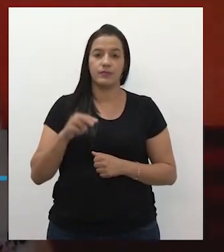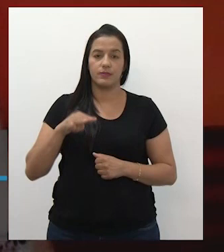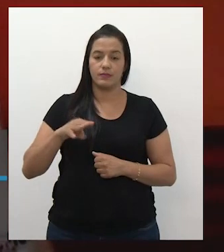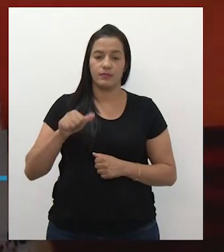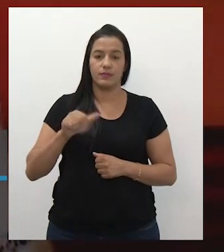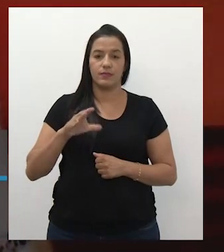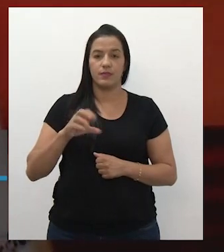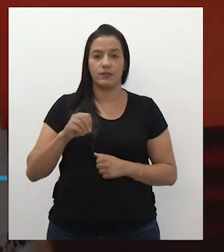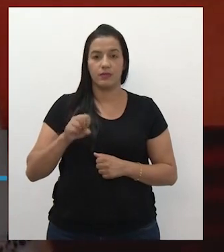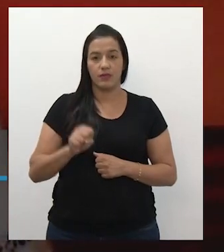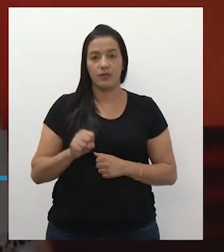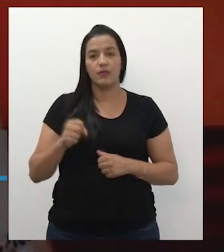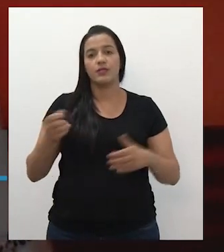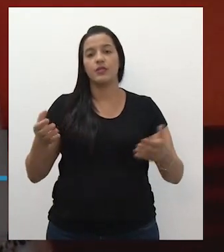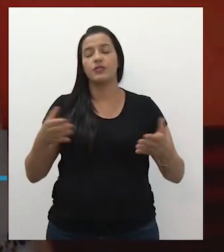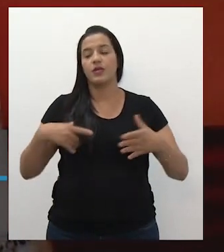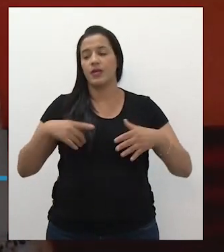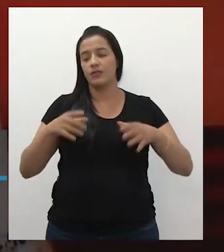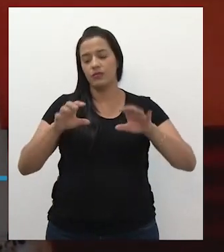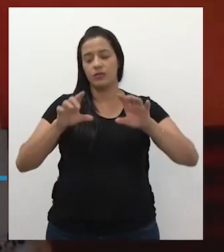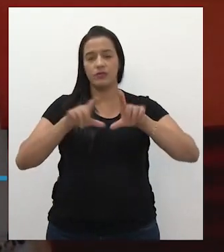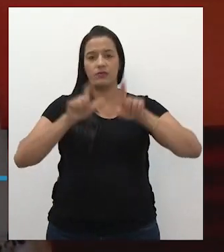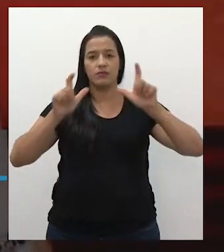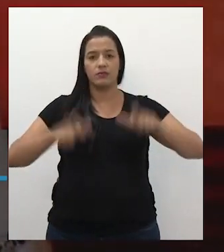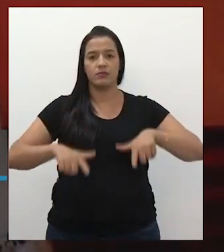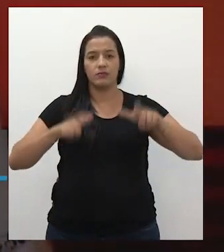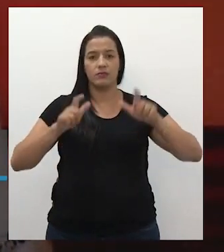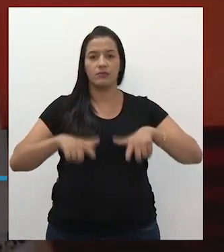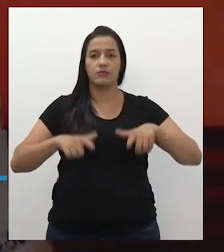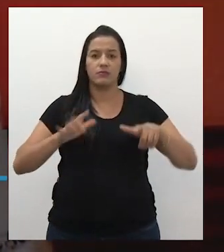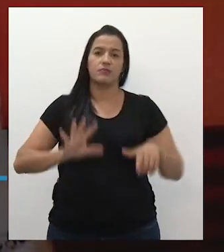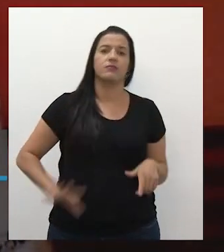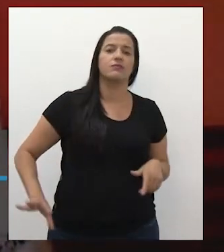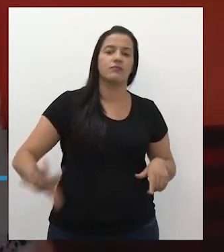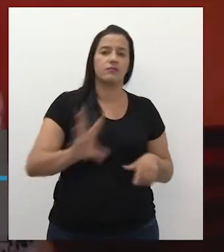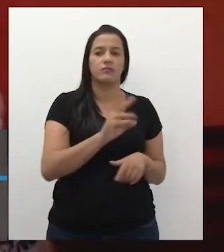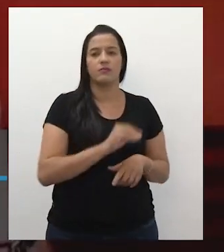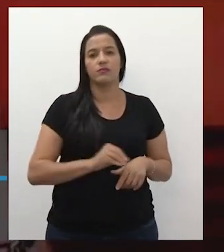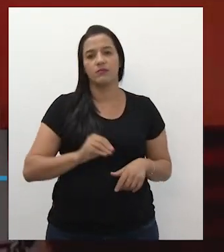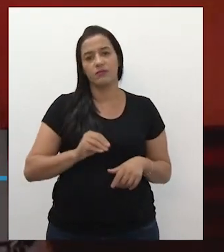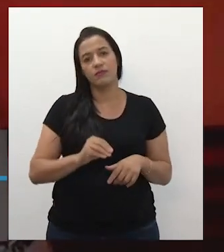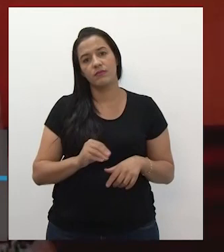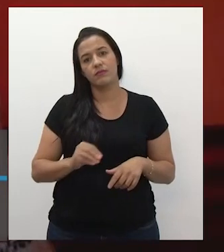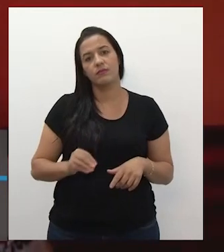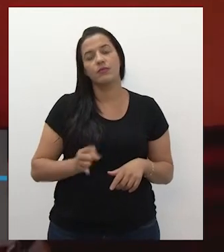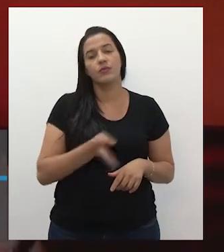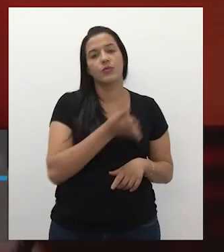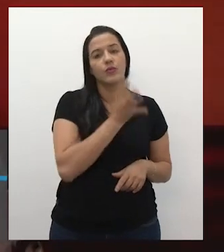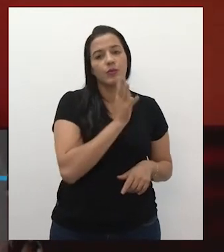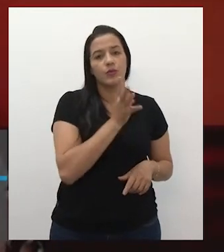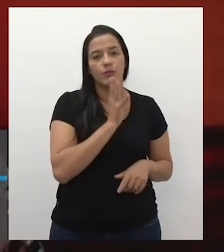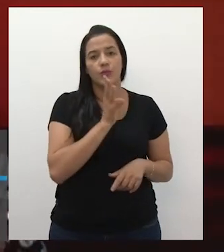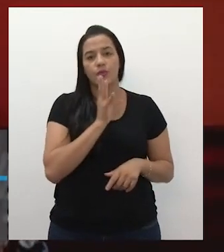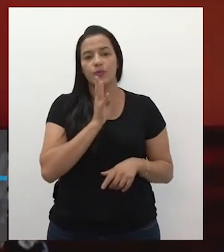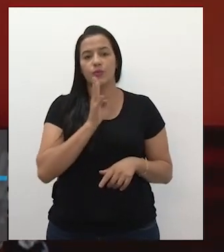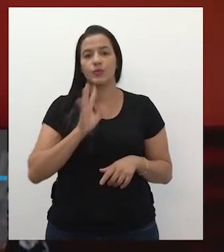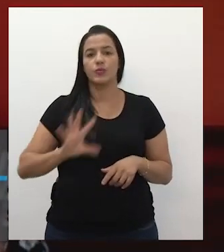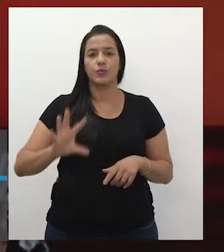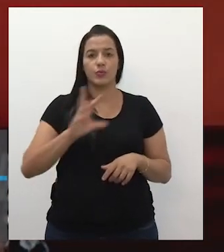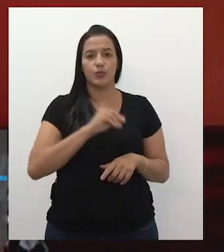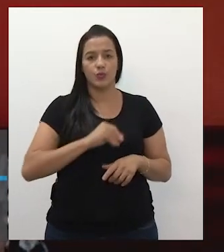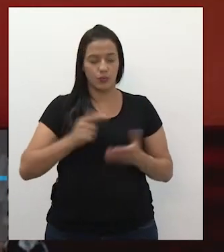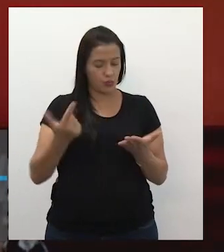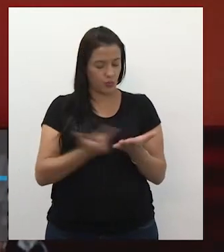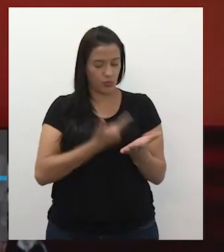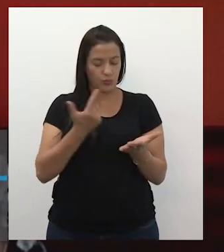diz assim, tem muito das explicações, conhecimento que tinha, quando li o livro O